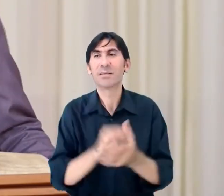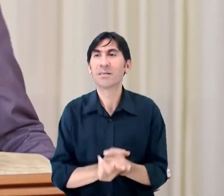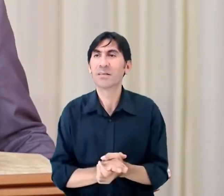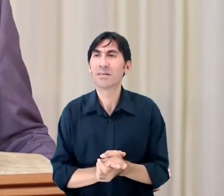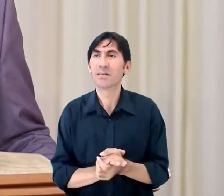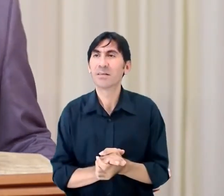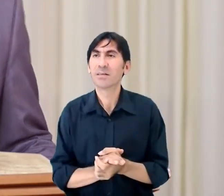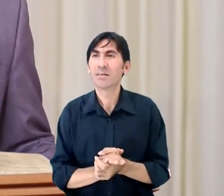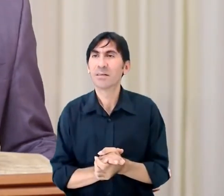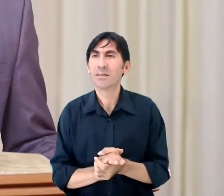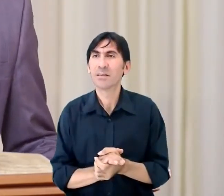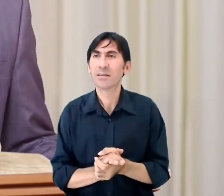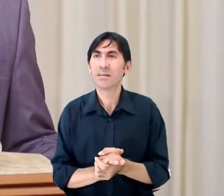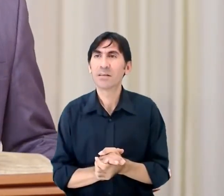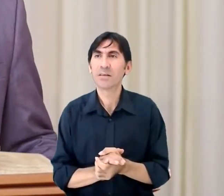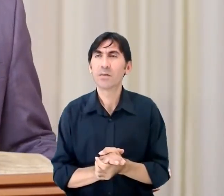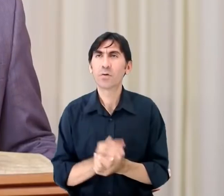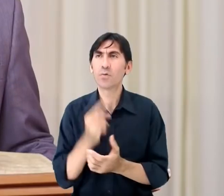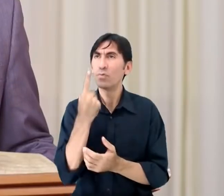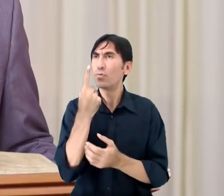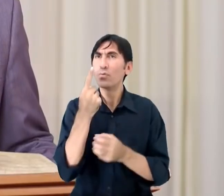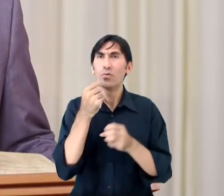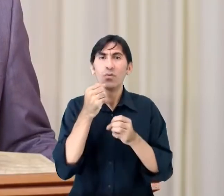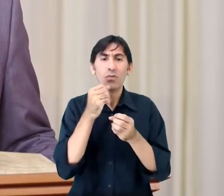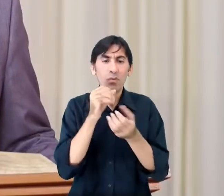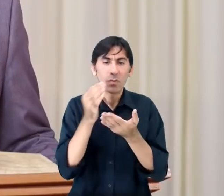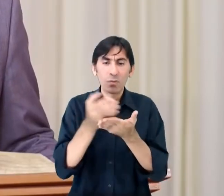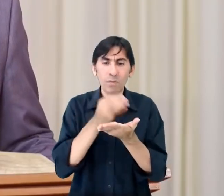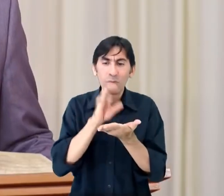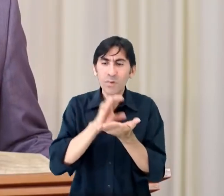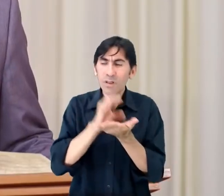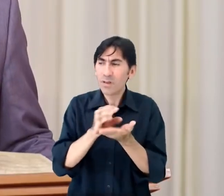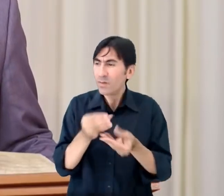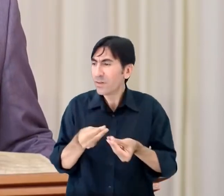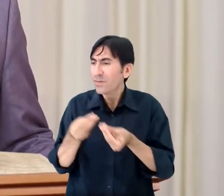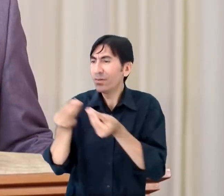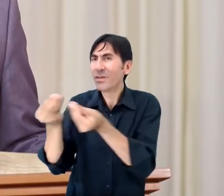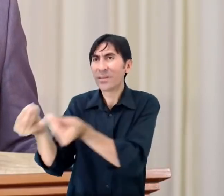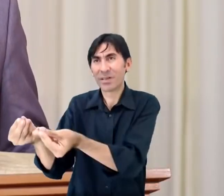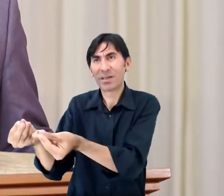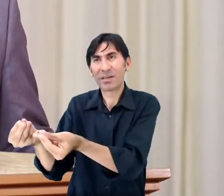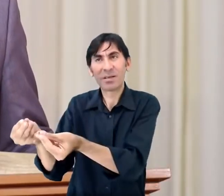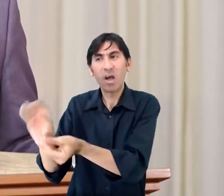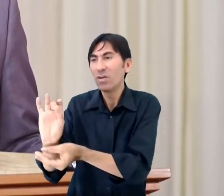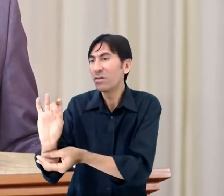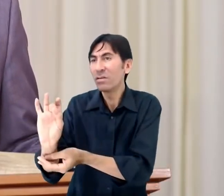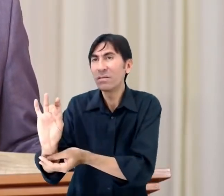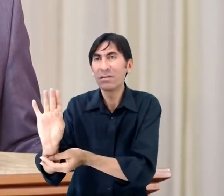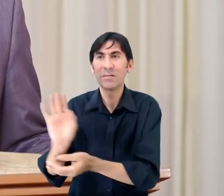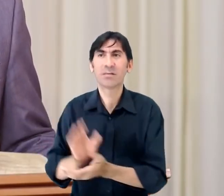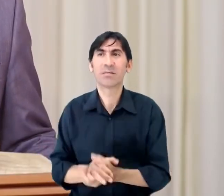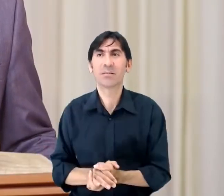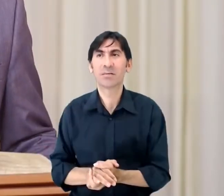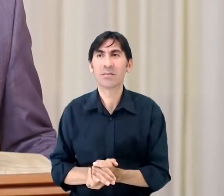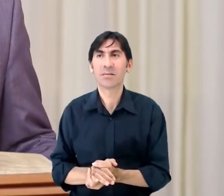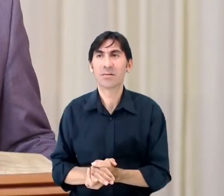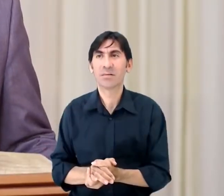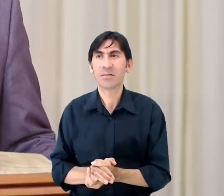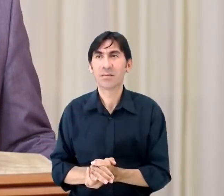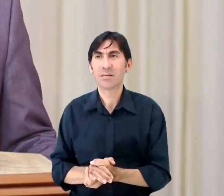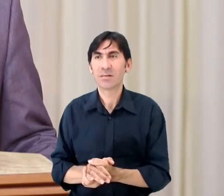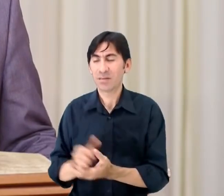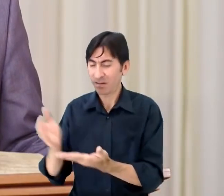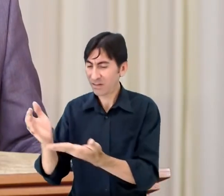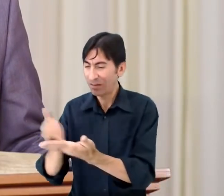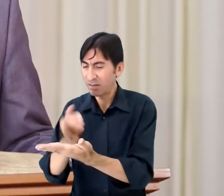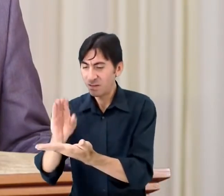com um livro de bolso. Como encontrar a paz interior. Que conteúdo tão